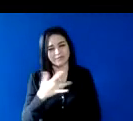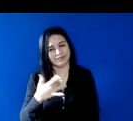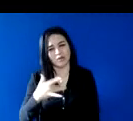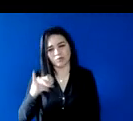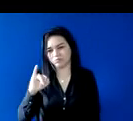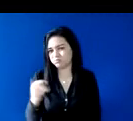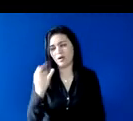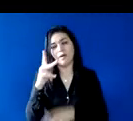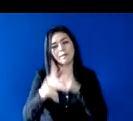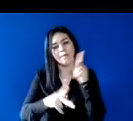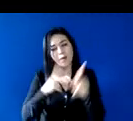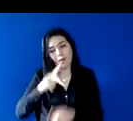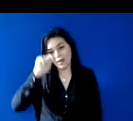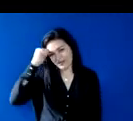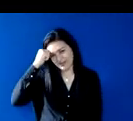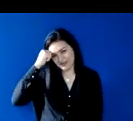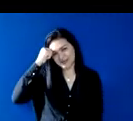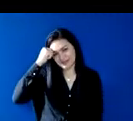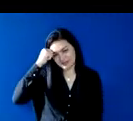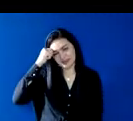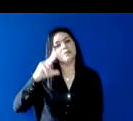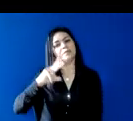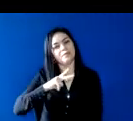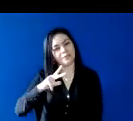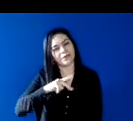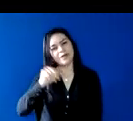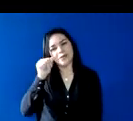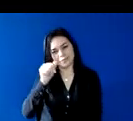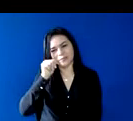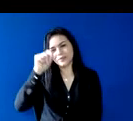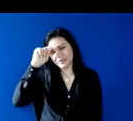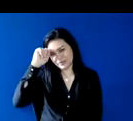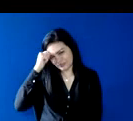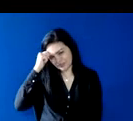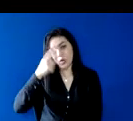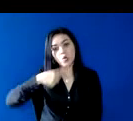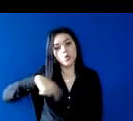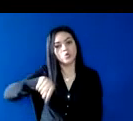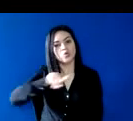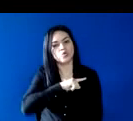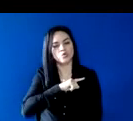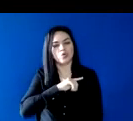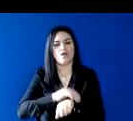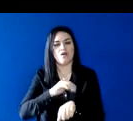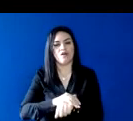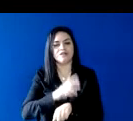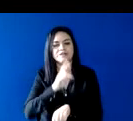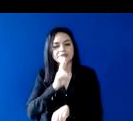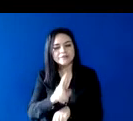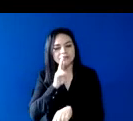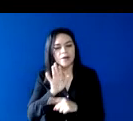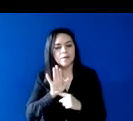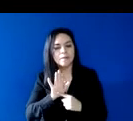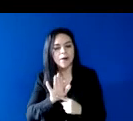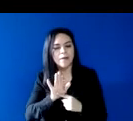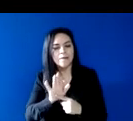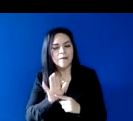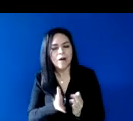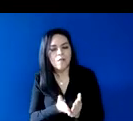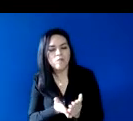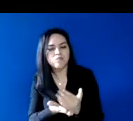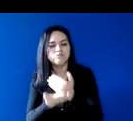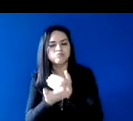para a população negra, particularmente mulheres negras. Os nossos resultados mostraram que a